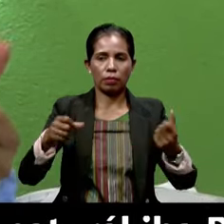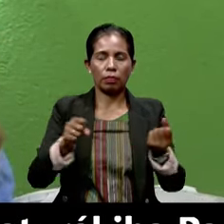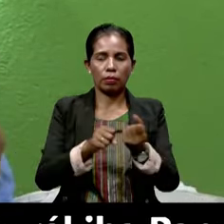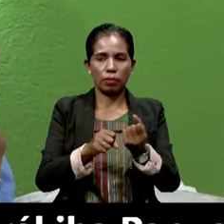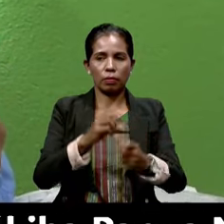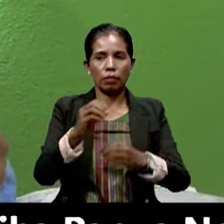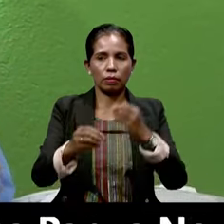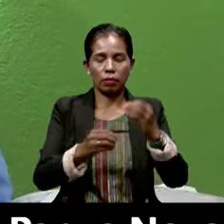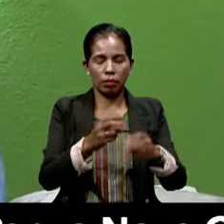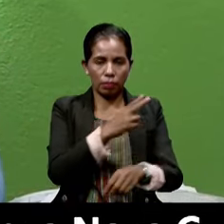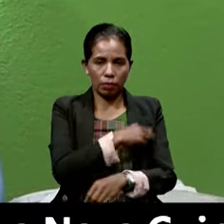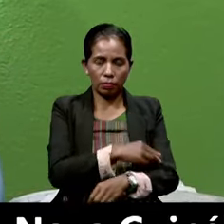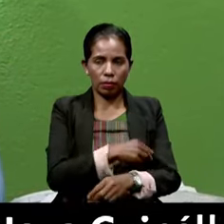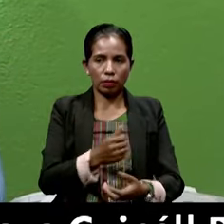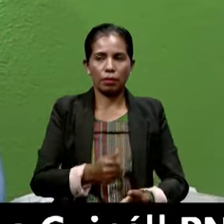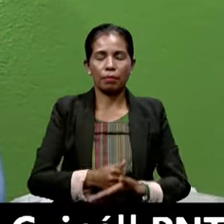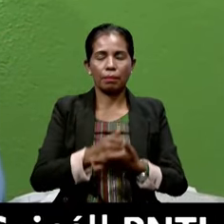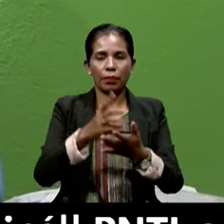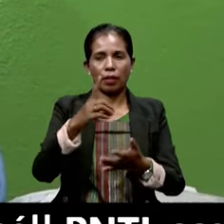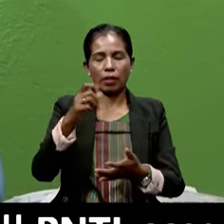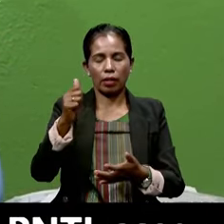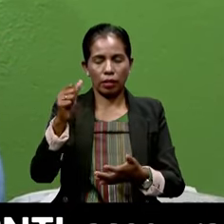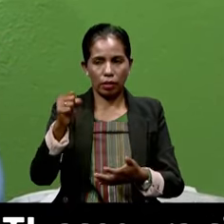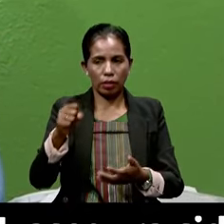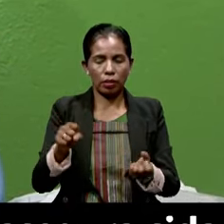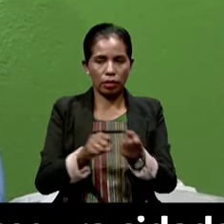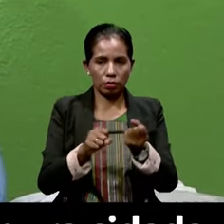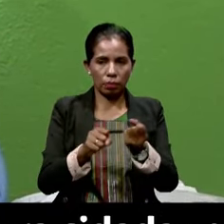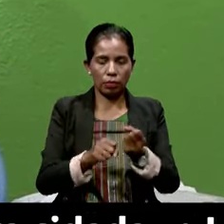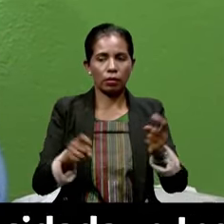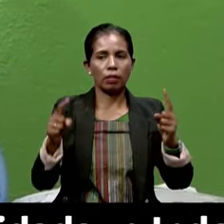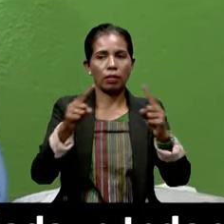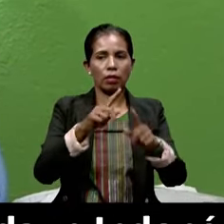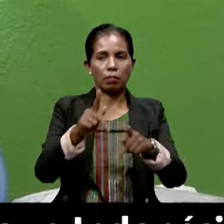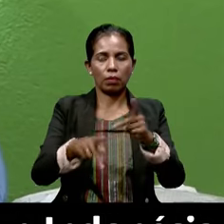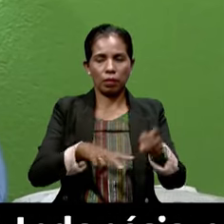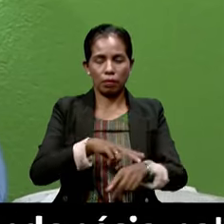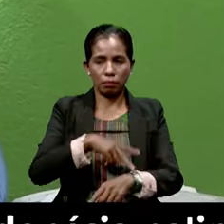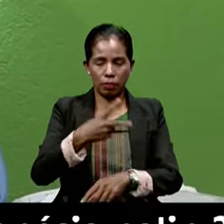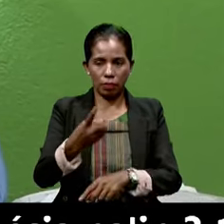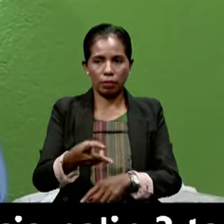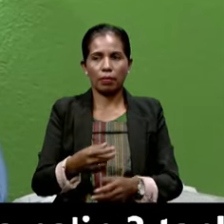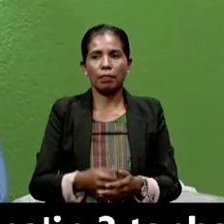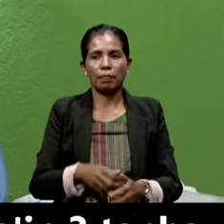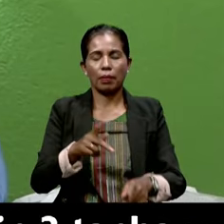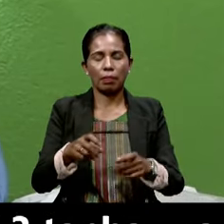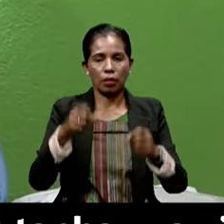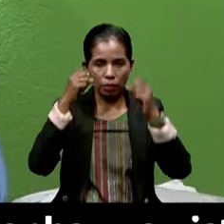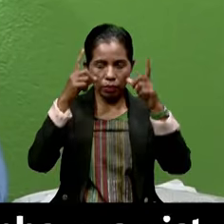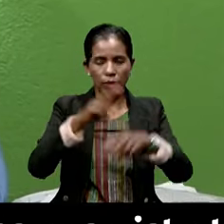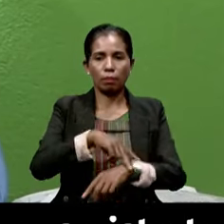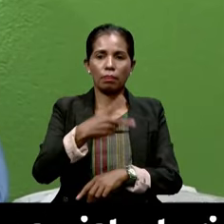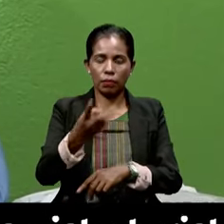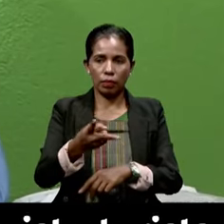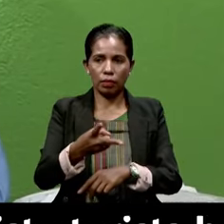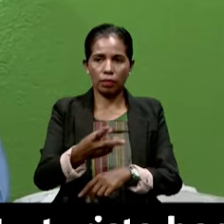kono mayo no hospital me ta aplica advanced o suporte vital básico kono emane mono por exemplo ite emane de repente mono